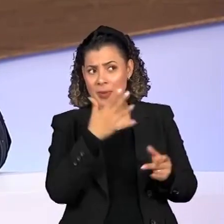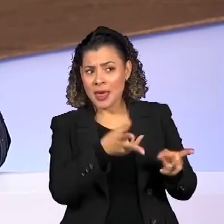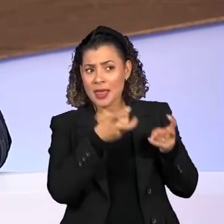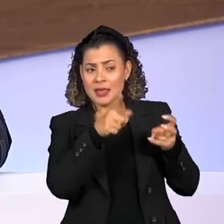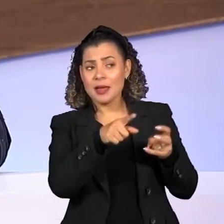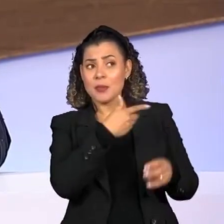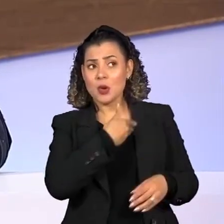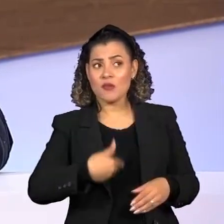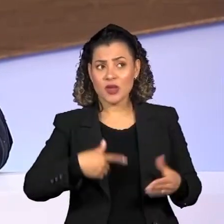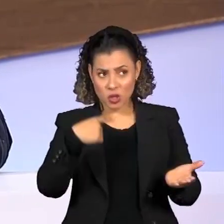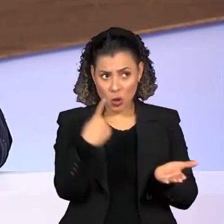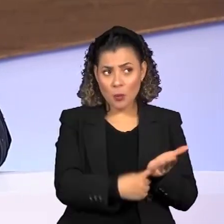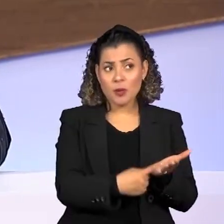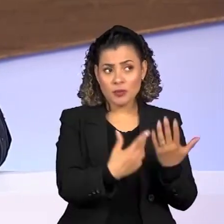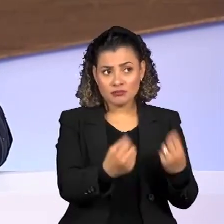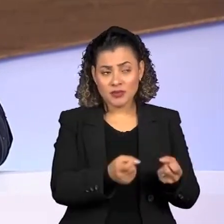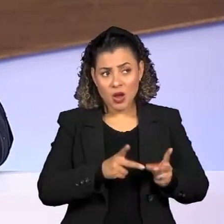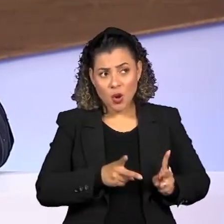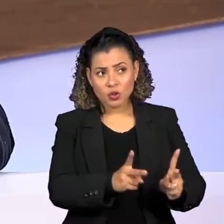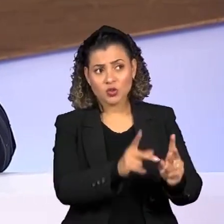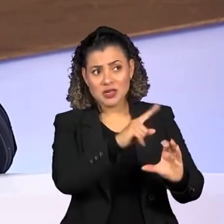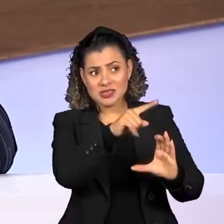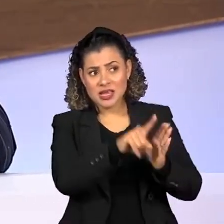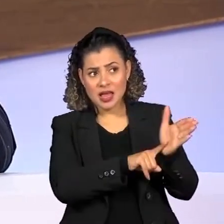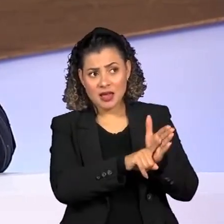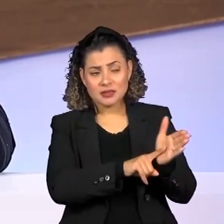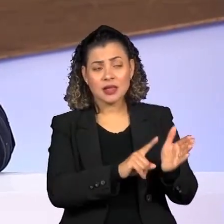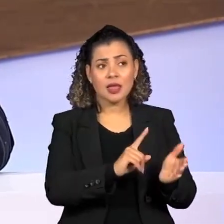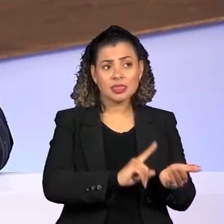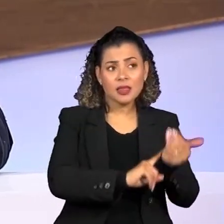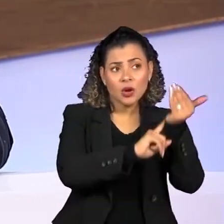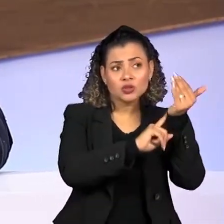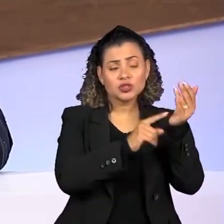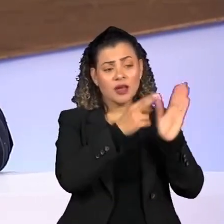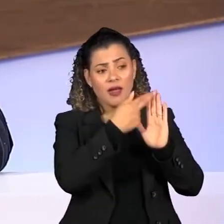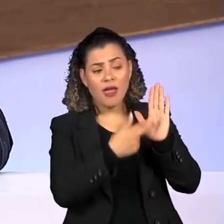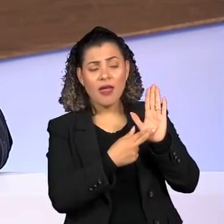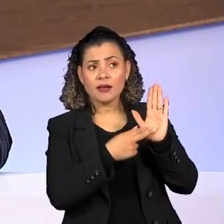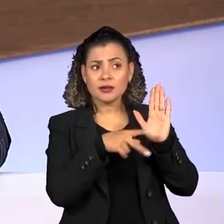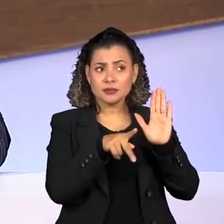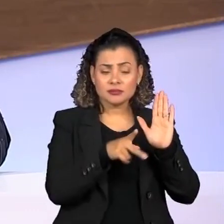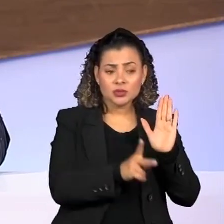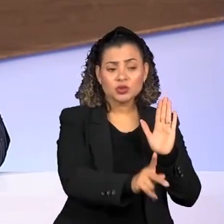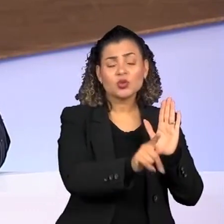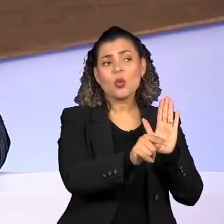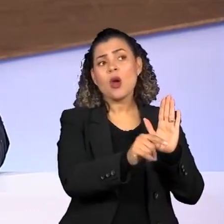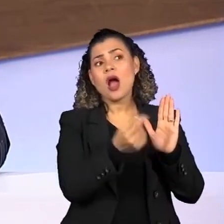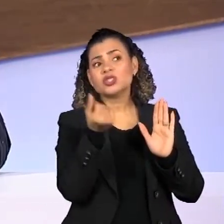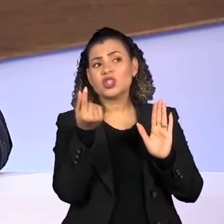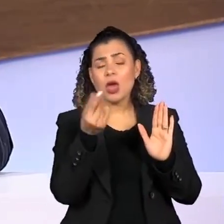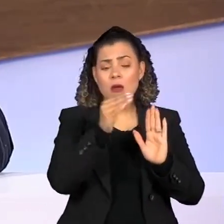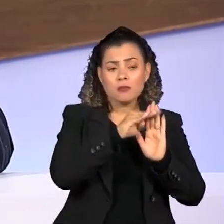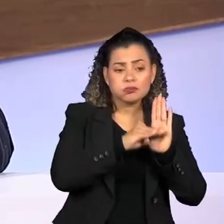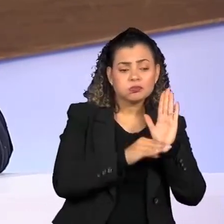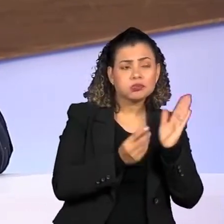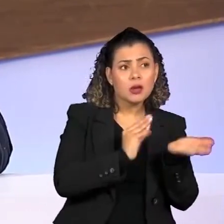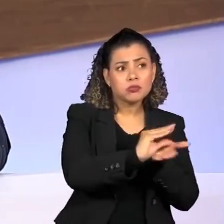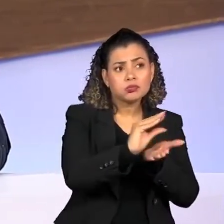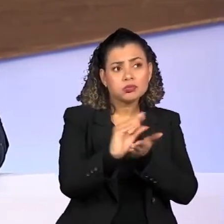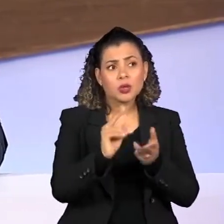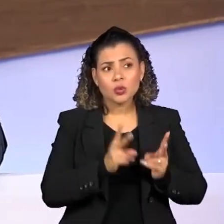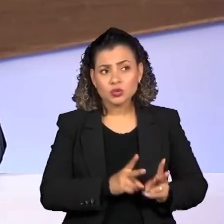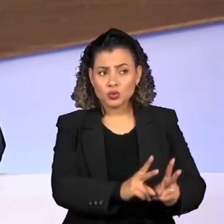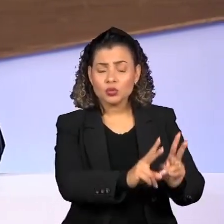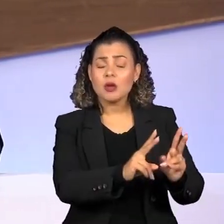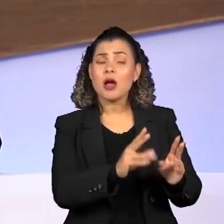é um compromisso em manter essas regras de aquisição de receita e de gestão que